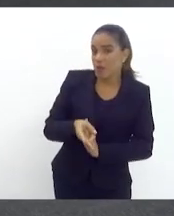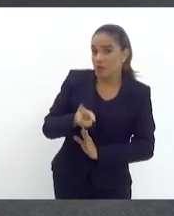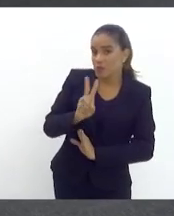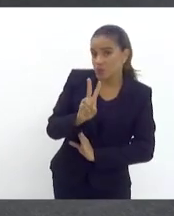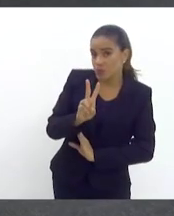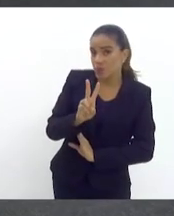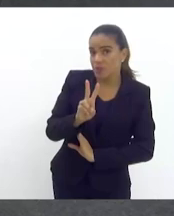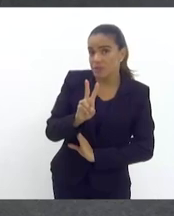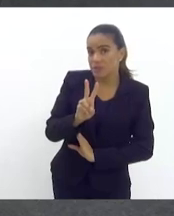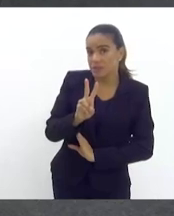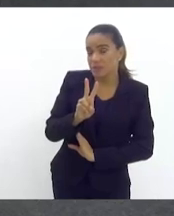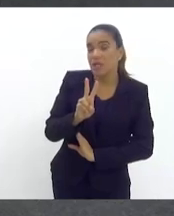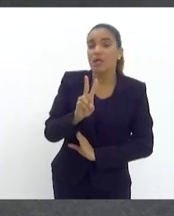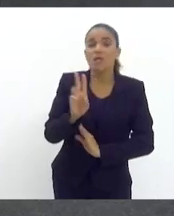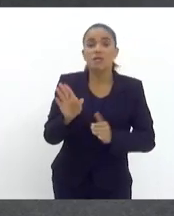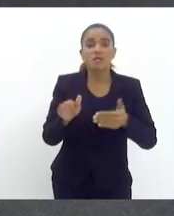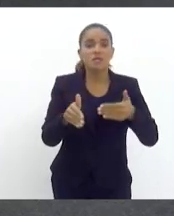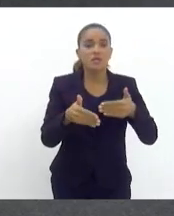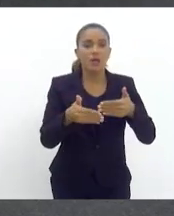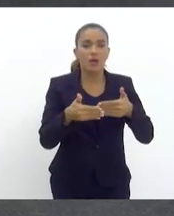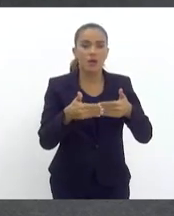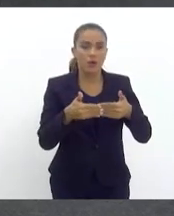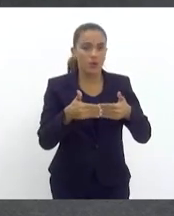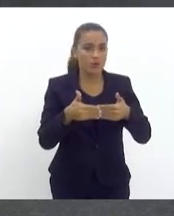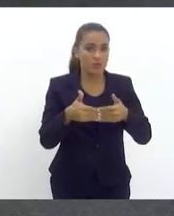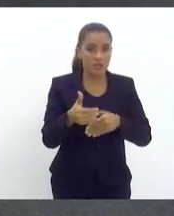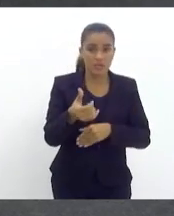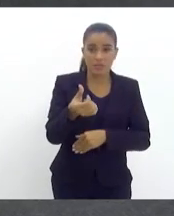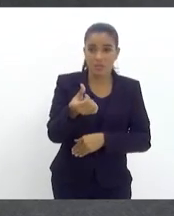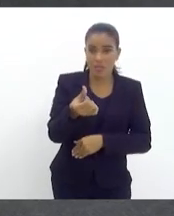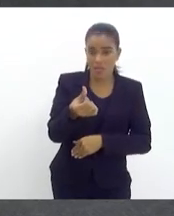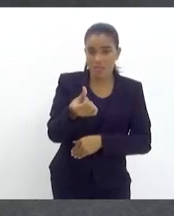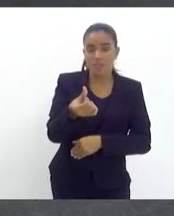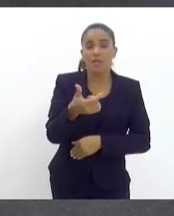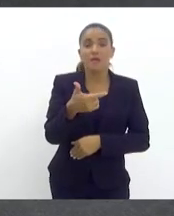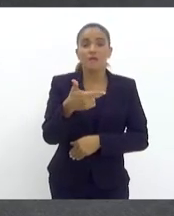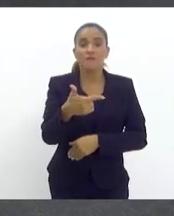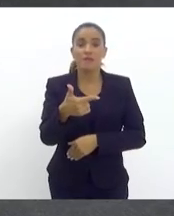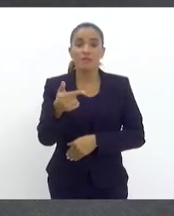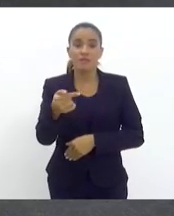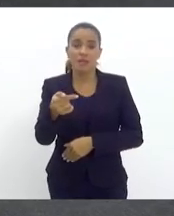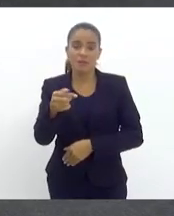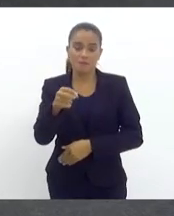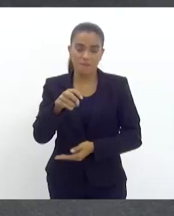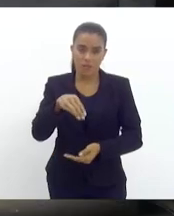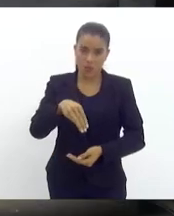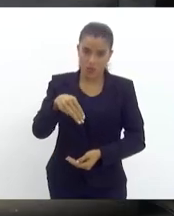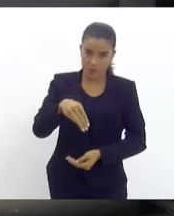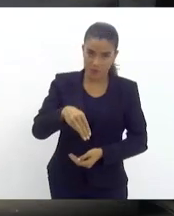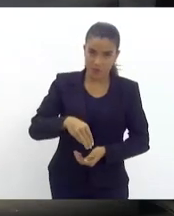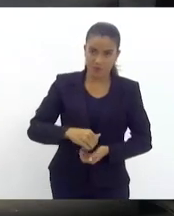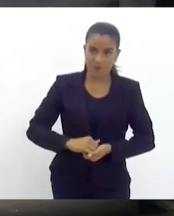horas encerrou-se às 18 horas e 27 minutos